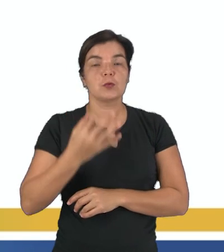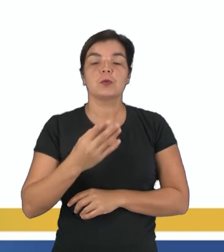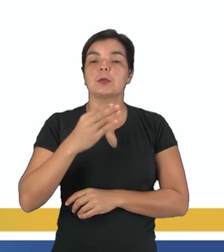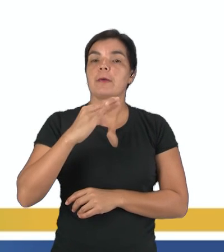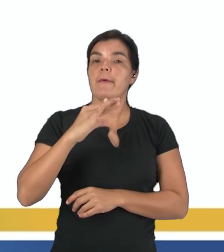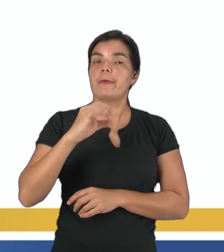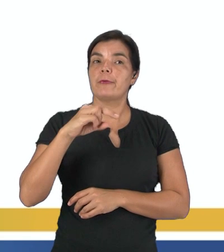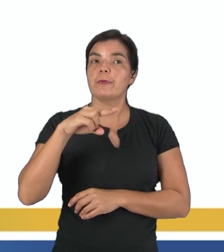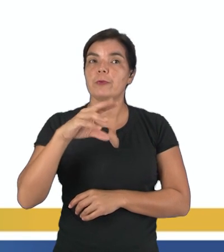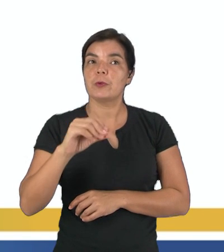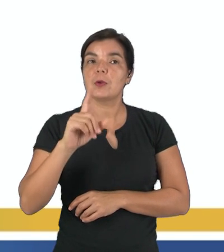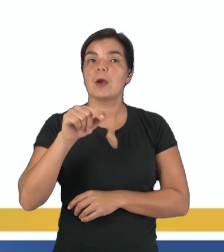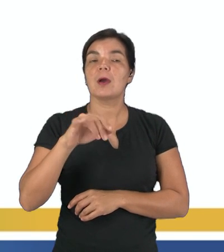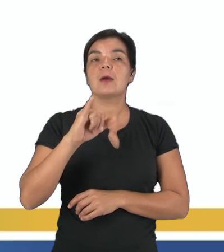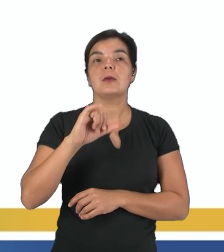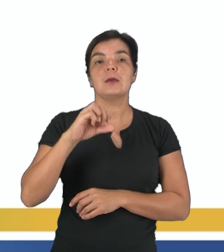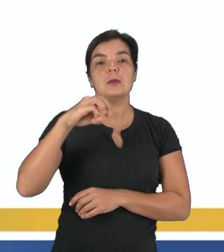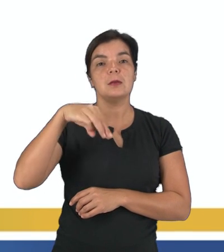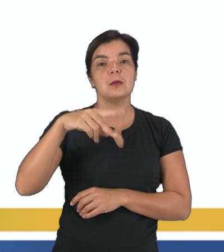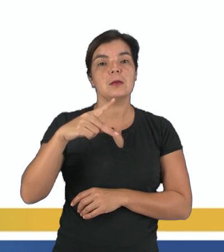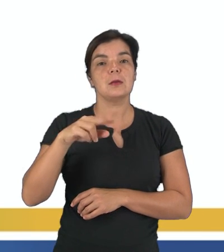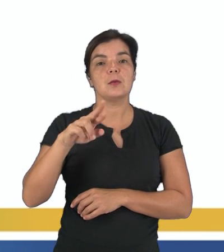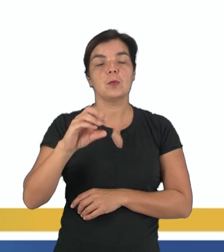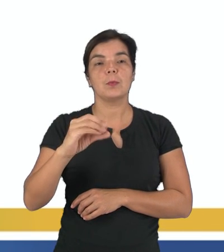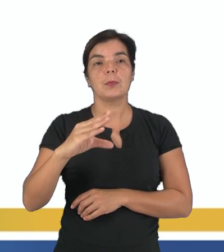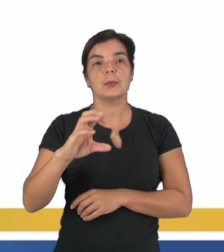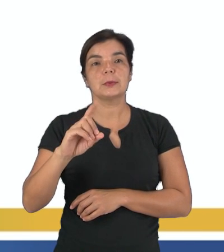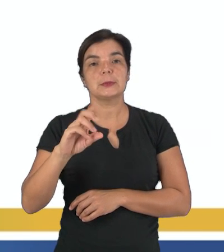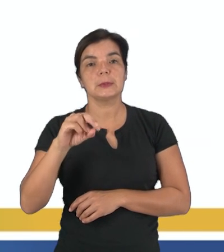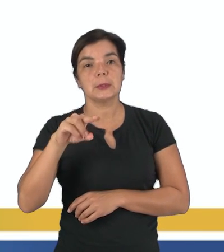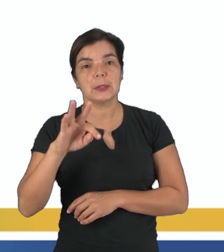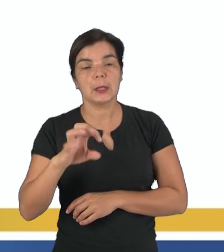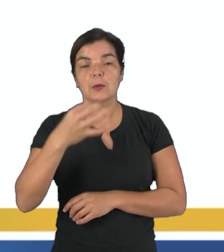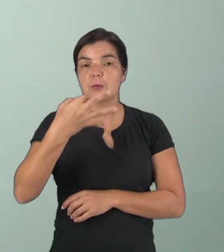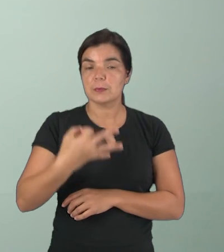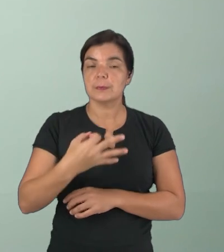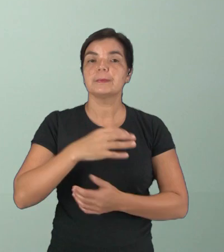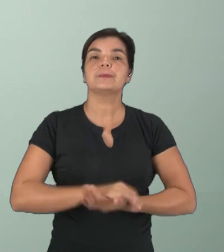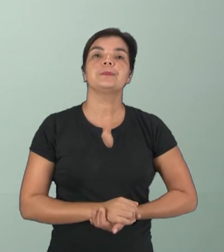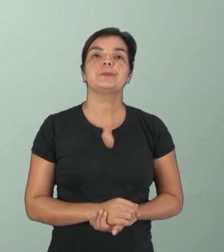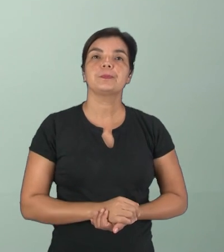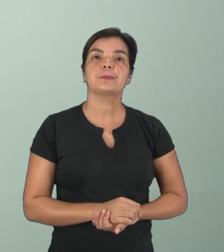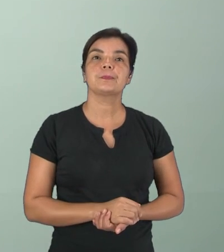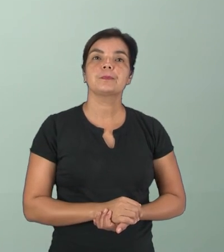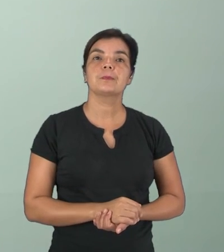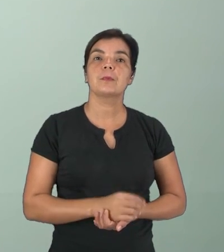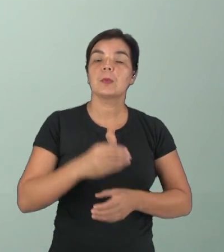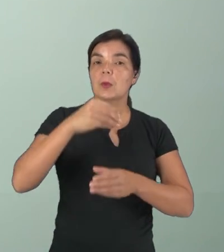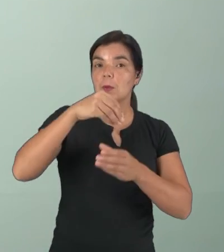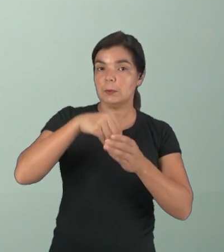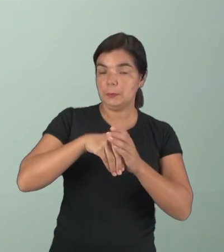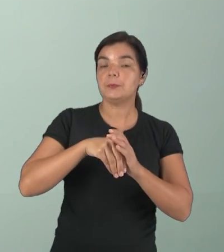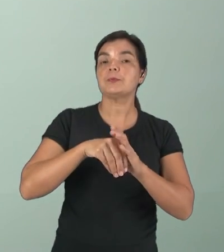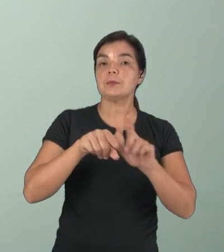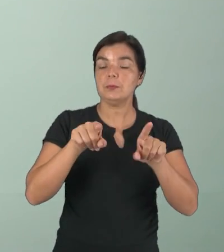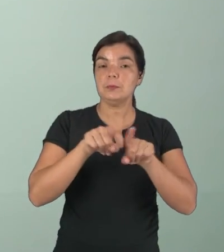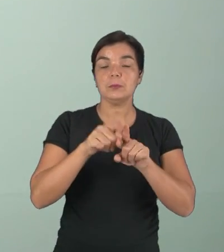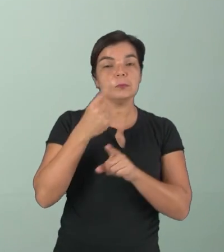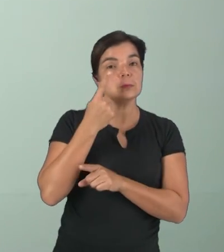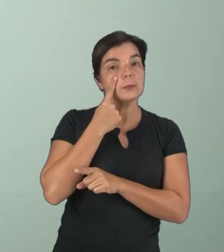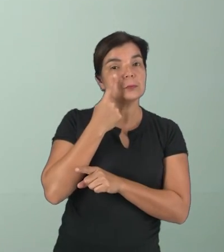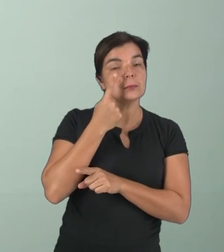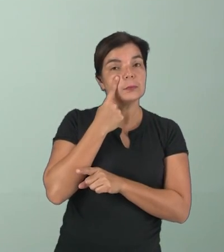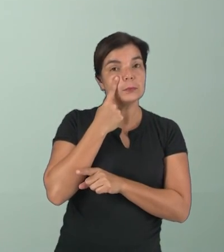a justificativa é cínica e improcedente, tá certo? Então, dentro dos recursos que nós